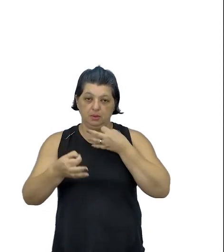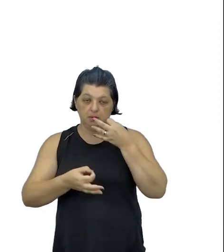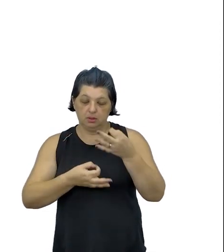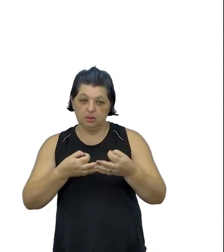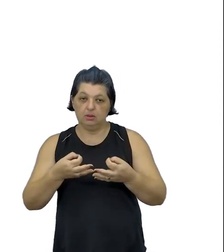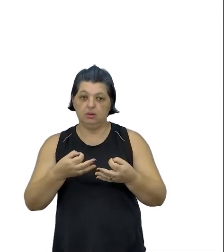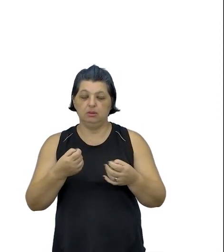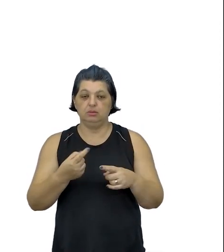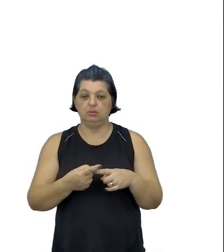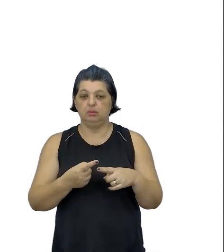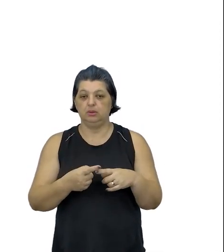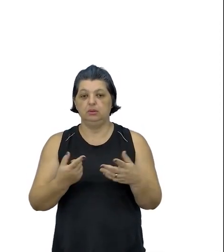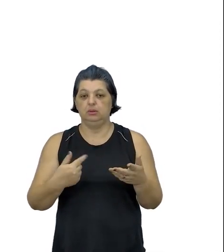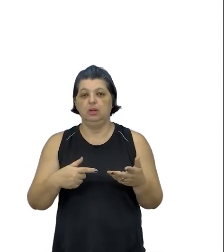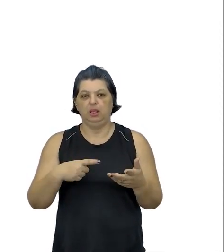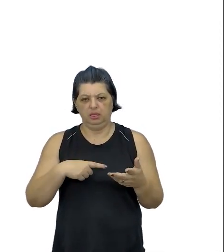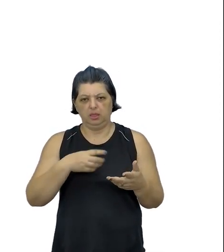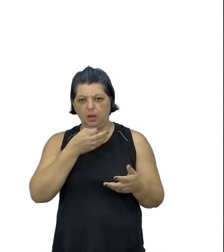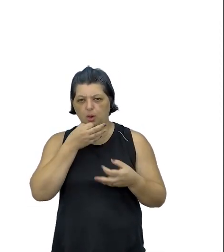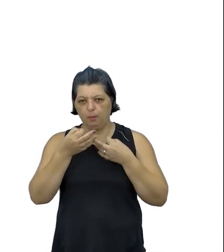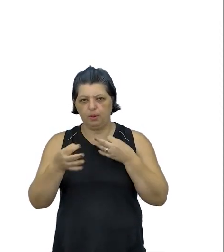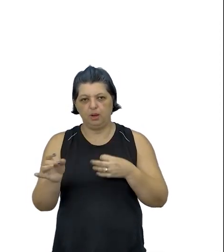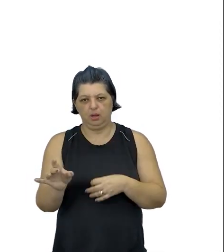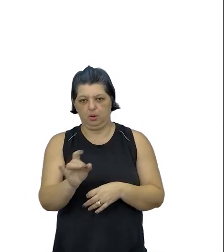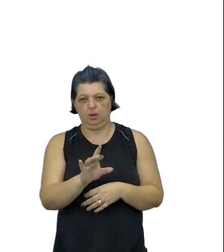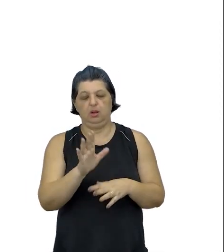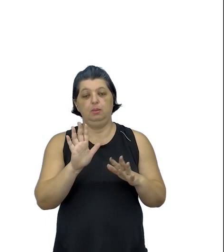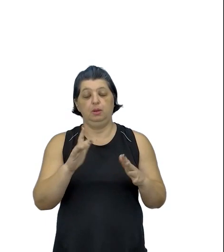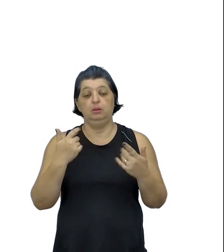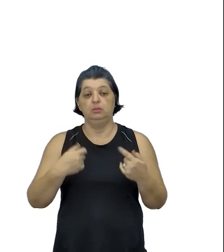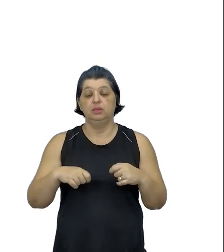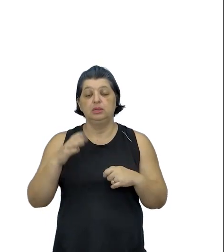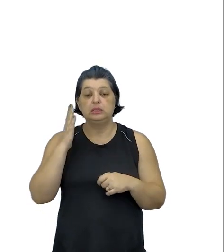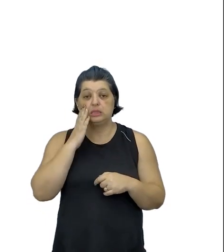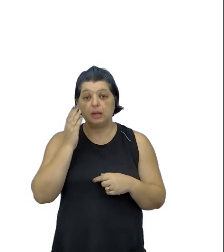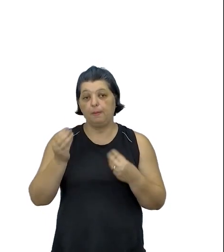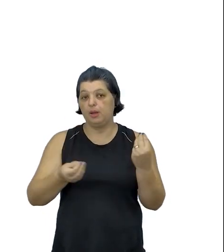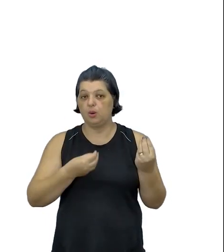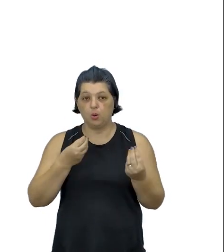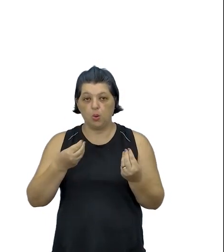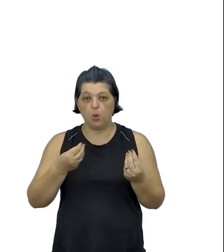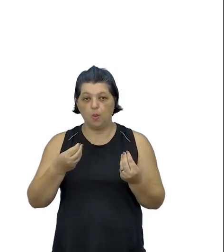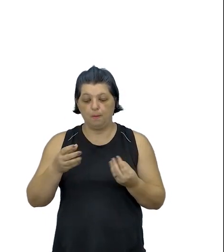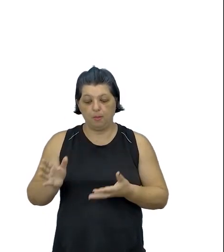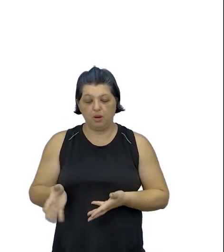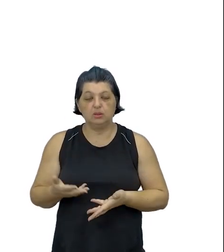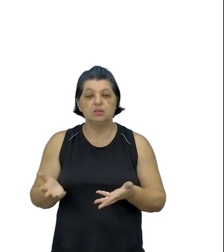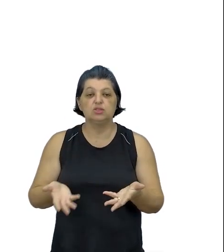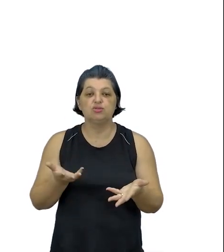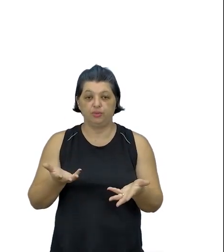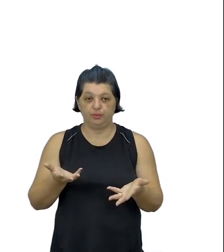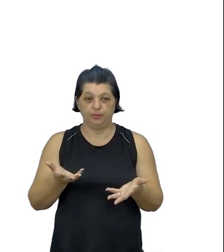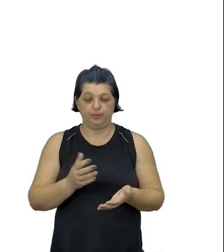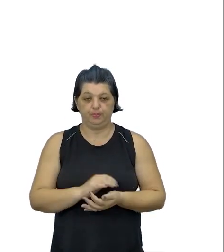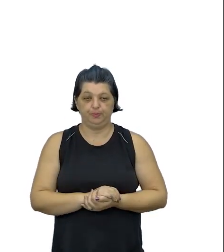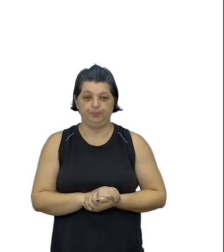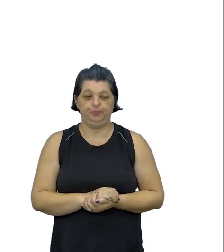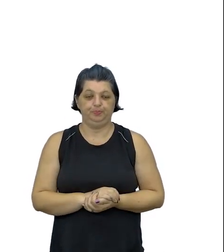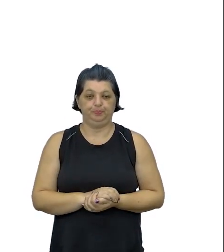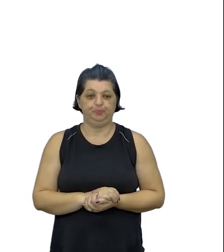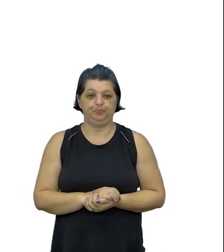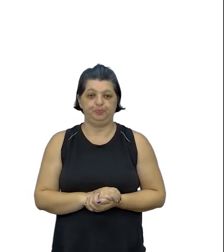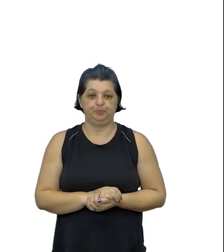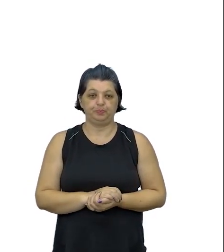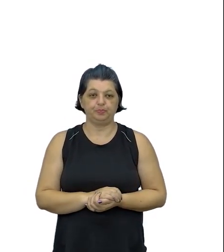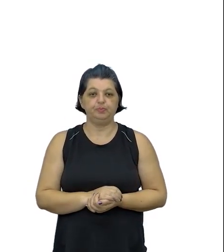Então, eles têm a opinião deles, a gente só tem que despertar isso, certo? E aí eles